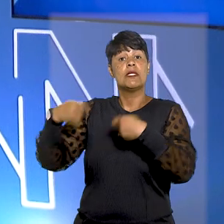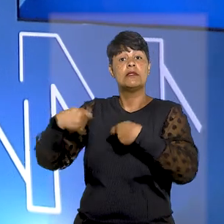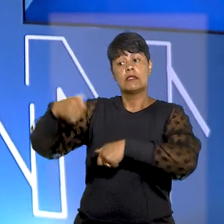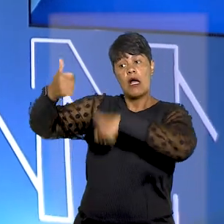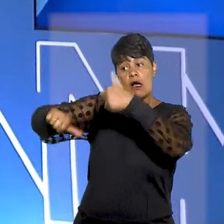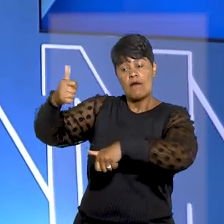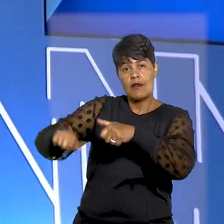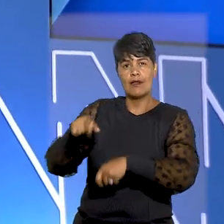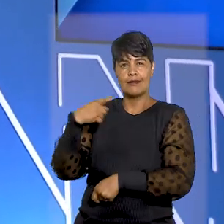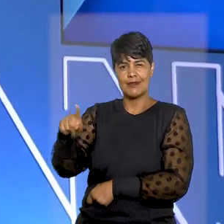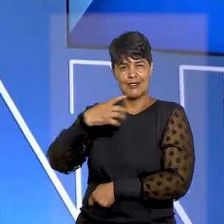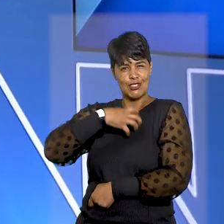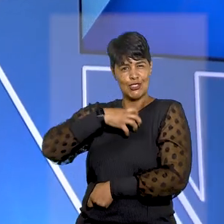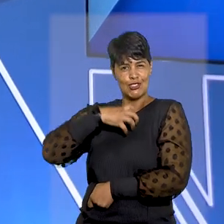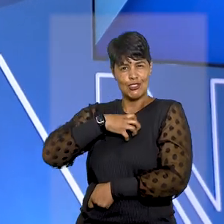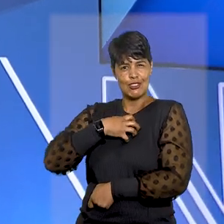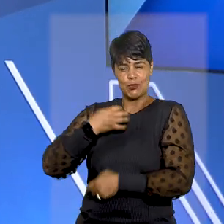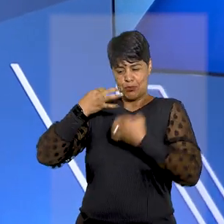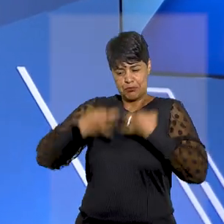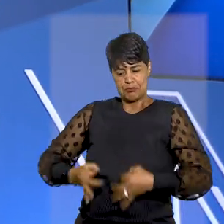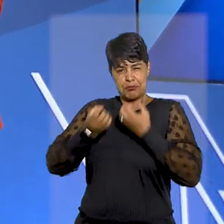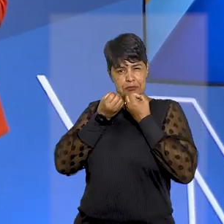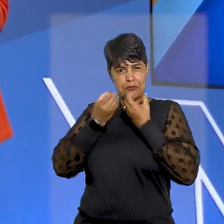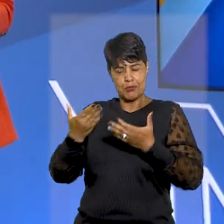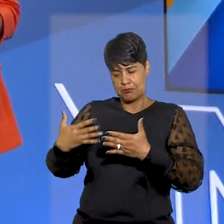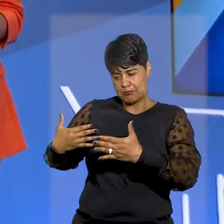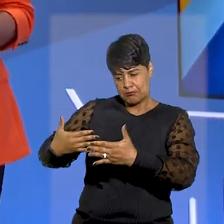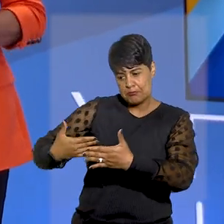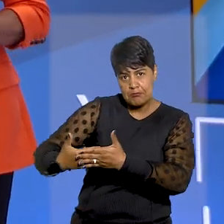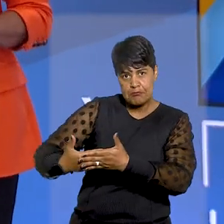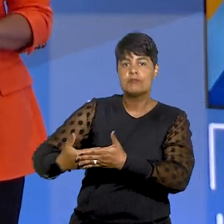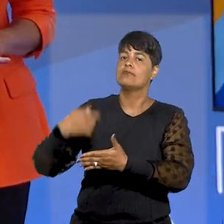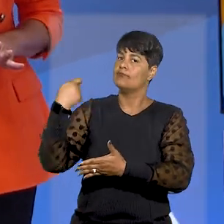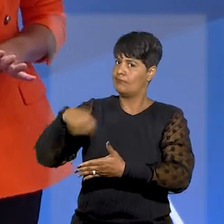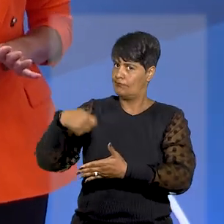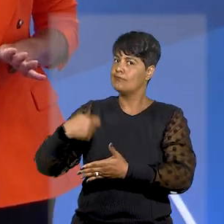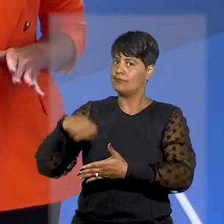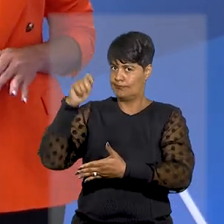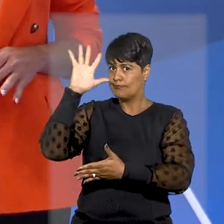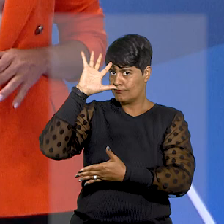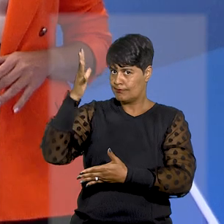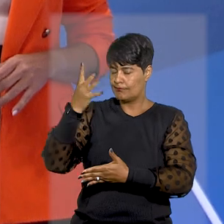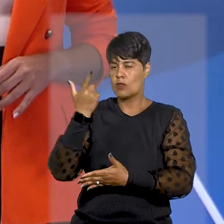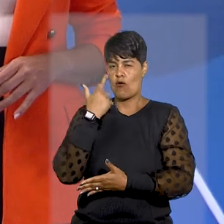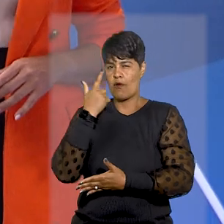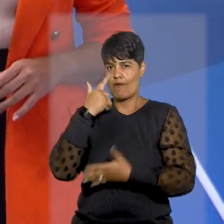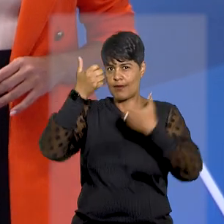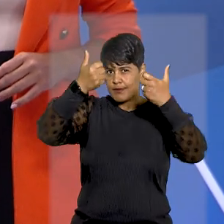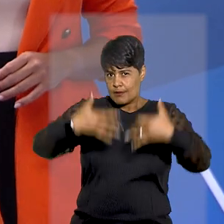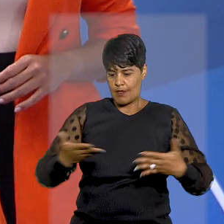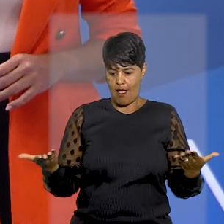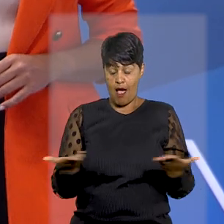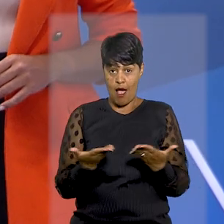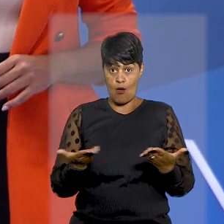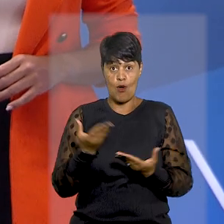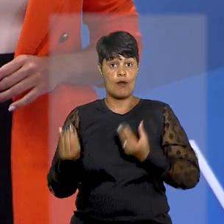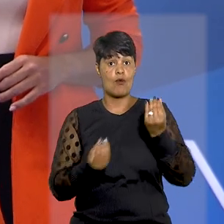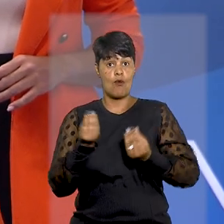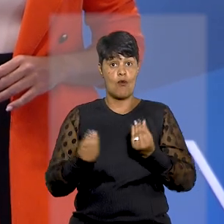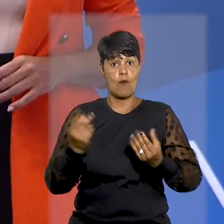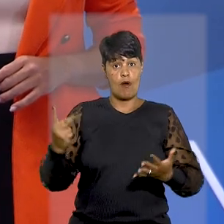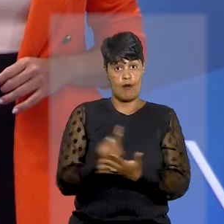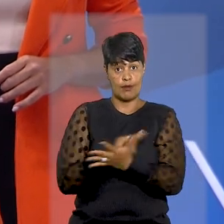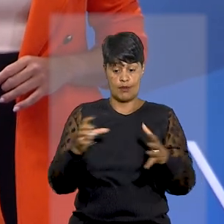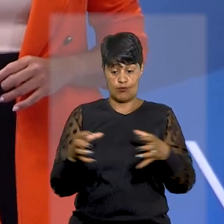de bom comportamento durante a execução da pena deve considerar todo o histórico prisional confira o entendimento